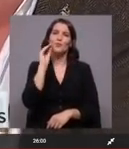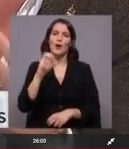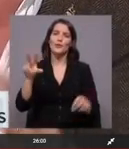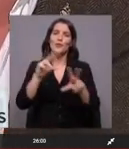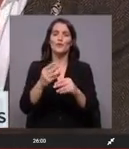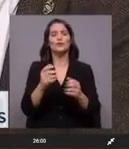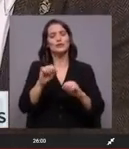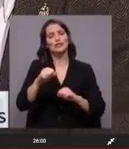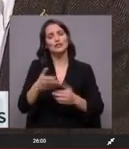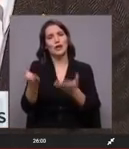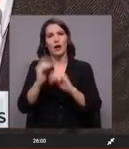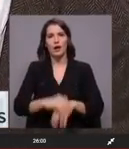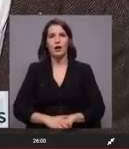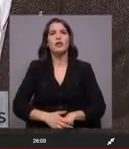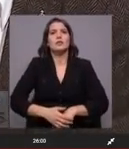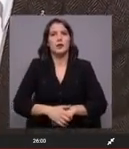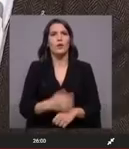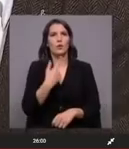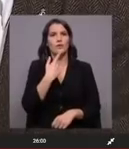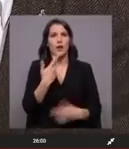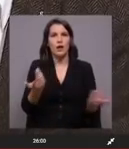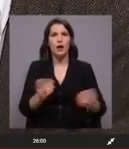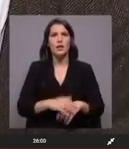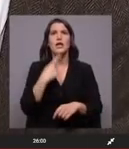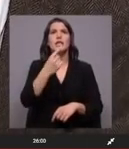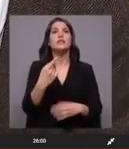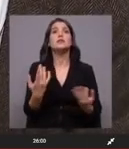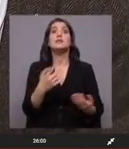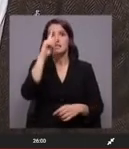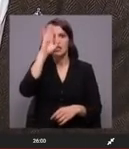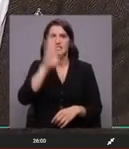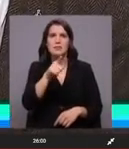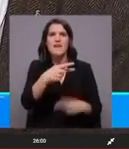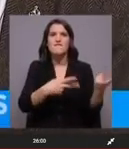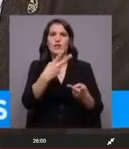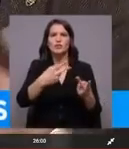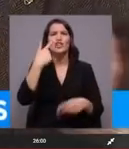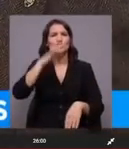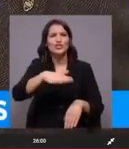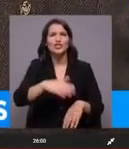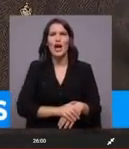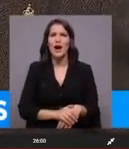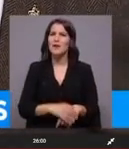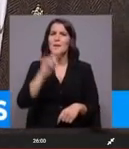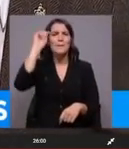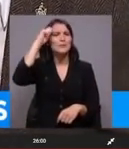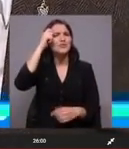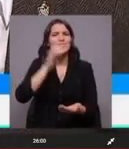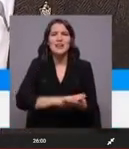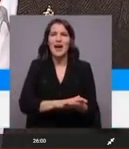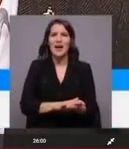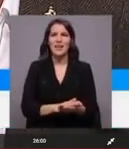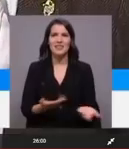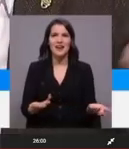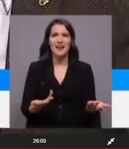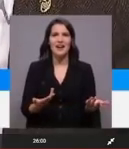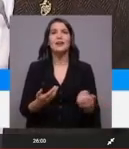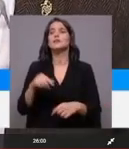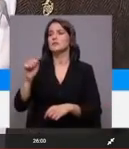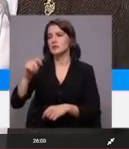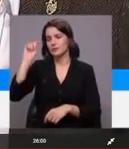já estão já estão tem essa conotação gelado que a mais prejudicada é isso não é legal